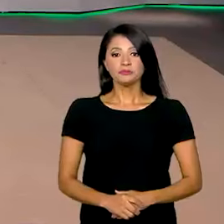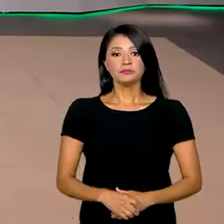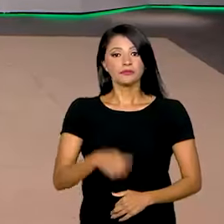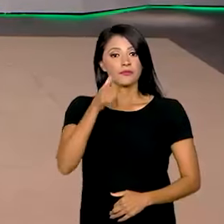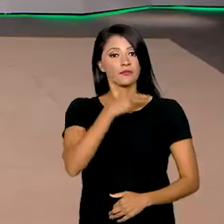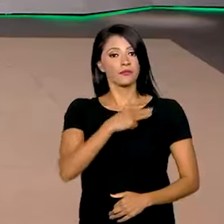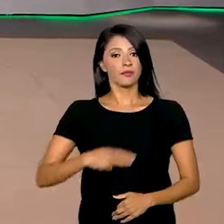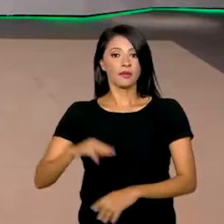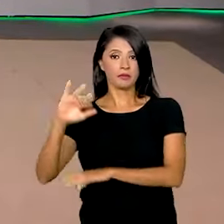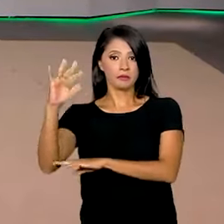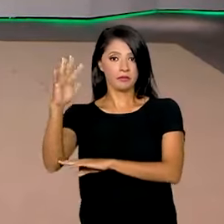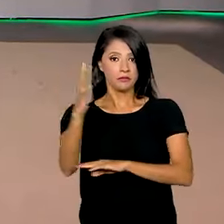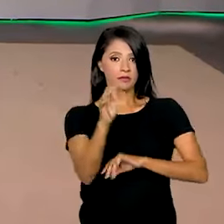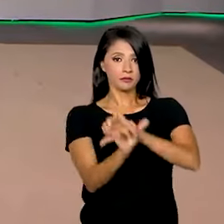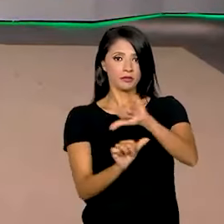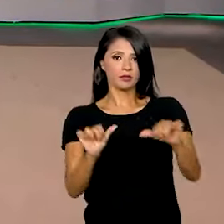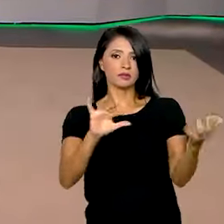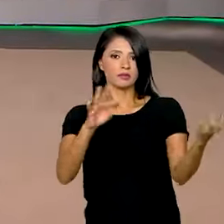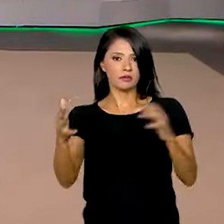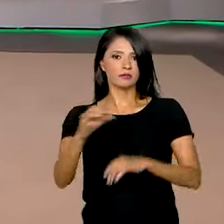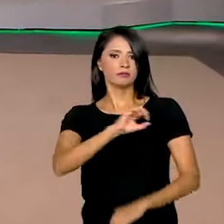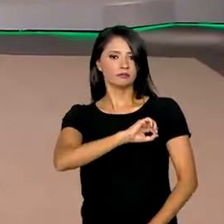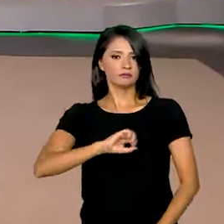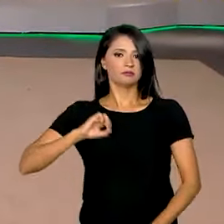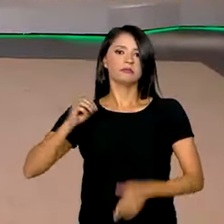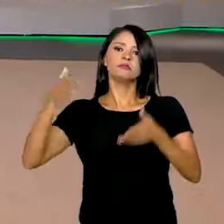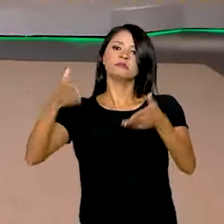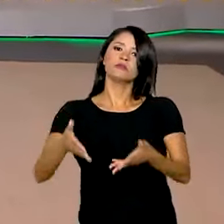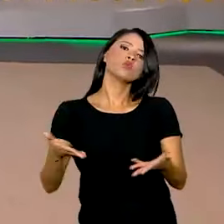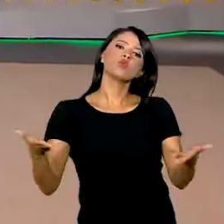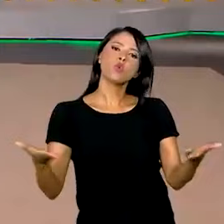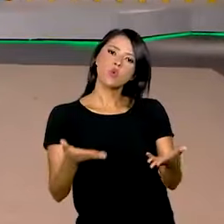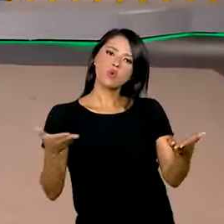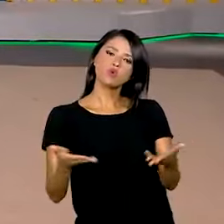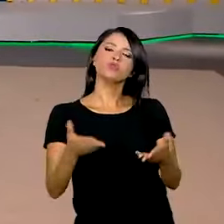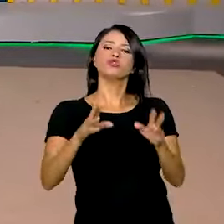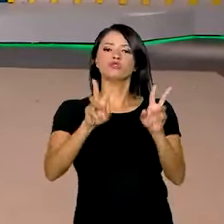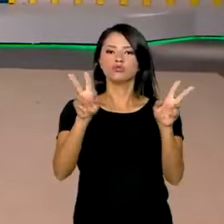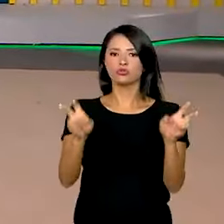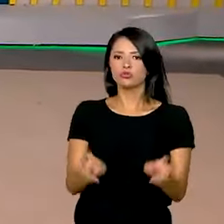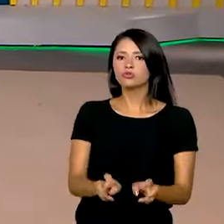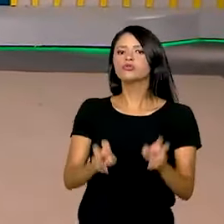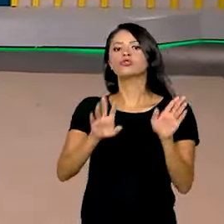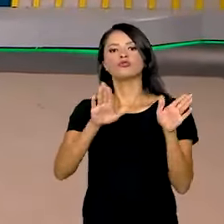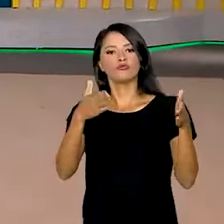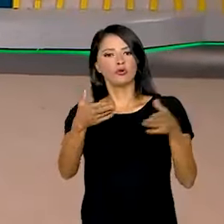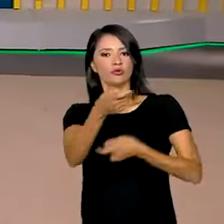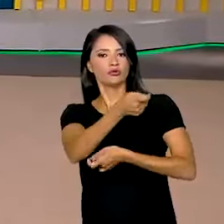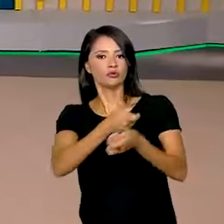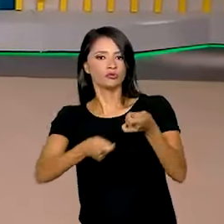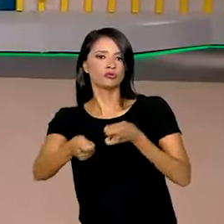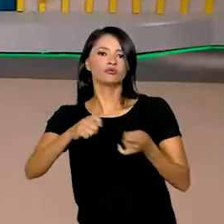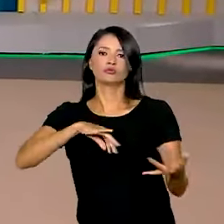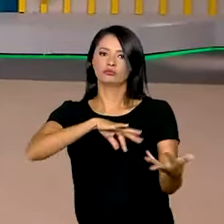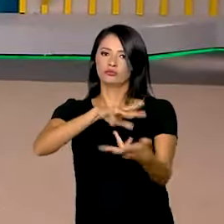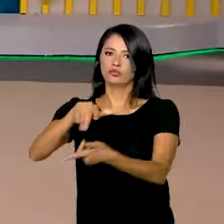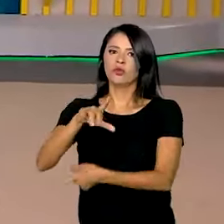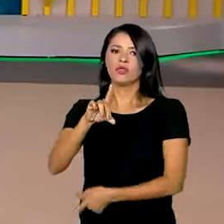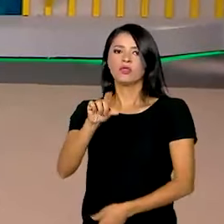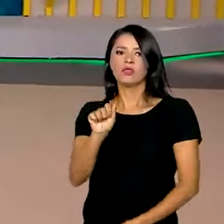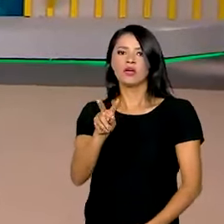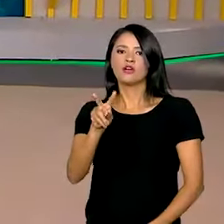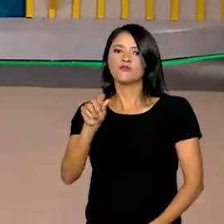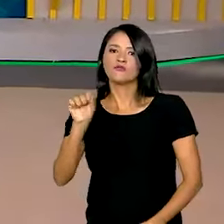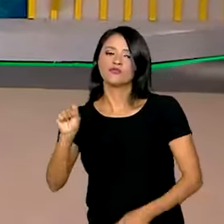A ministra do Meio Ambiente e Mudança do Clima, Marina Silva, participou hoje de um painel no Fórum Econômico Mundial em Davos, na Suíça,